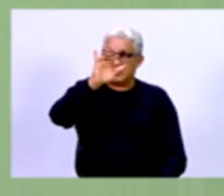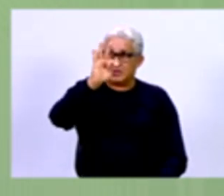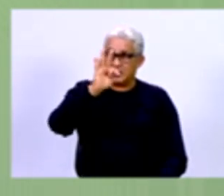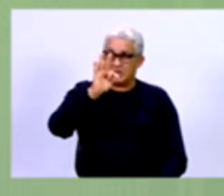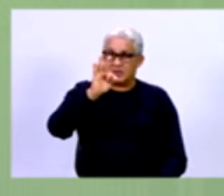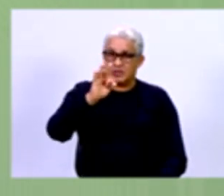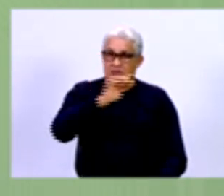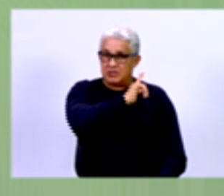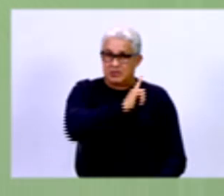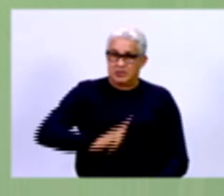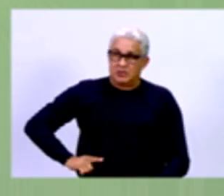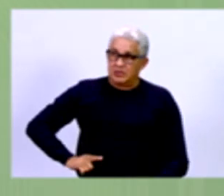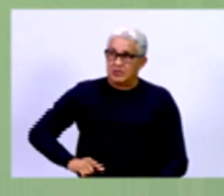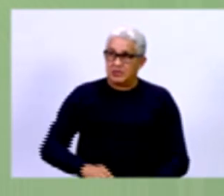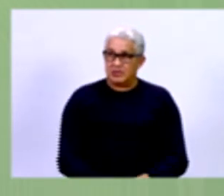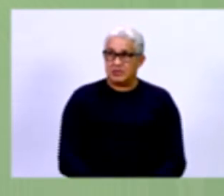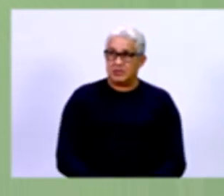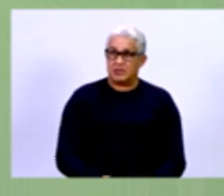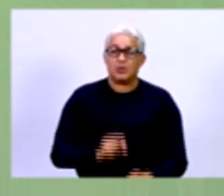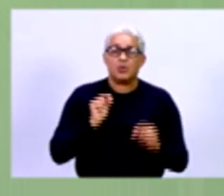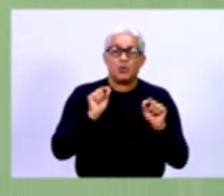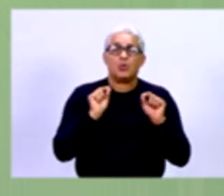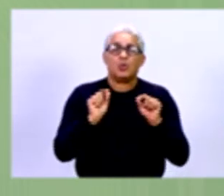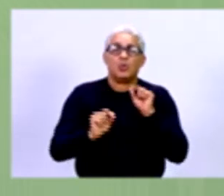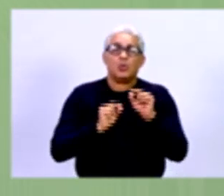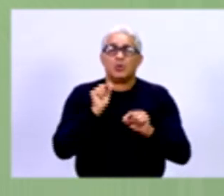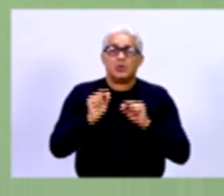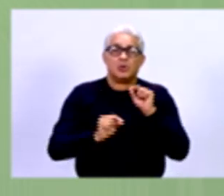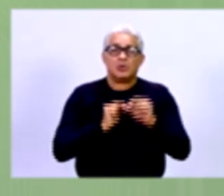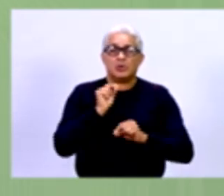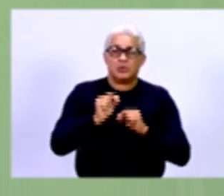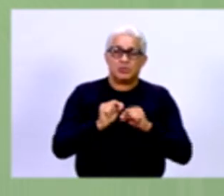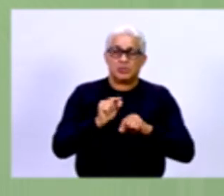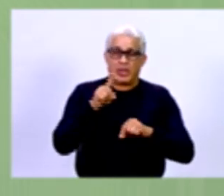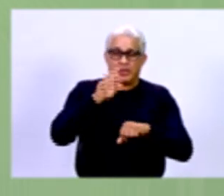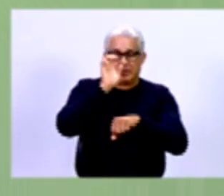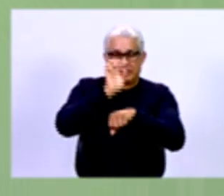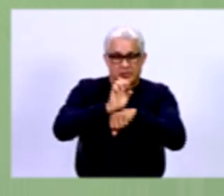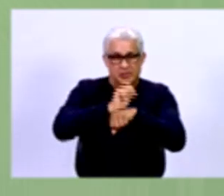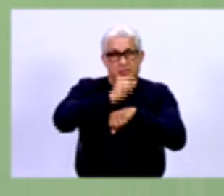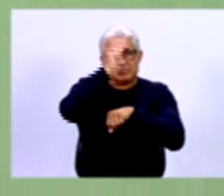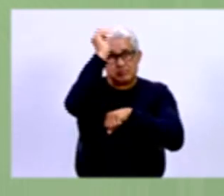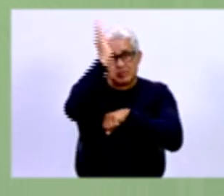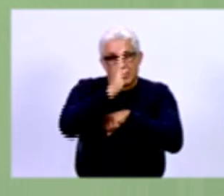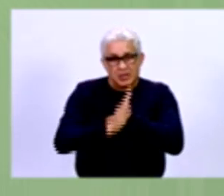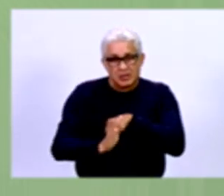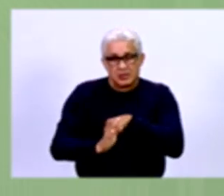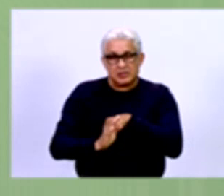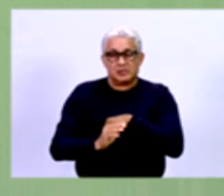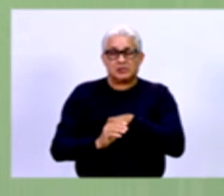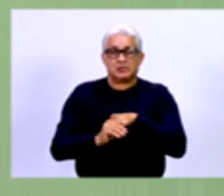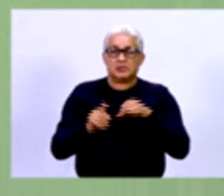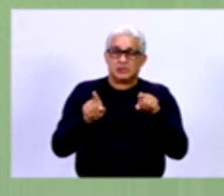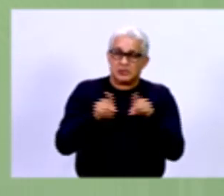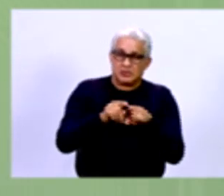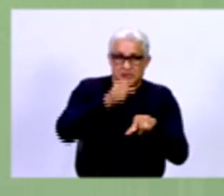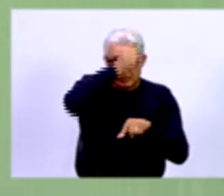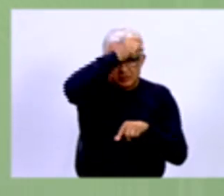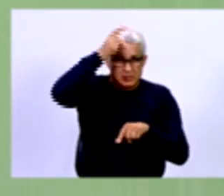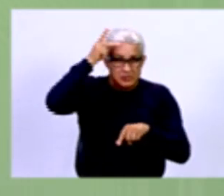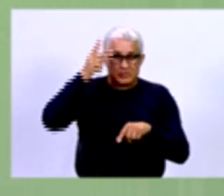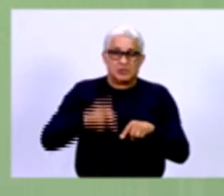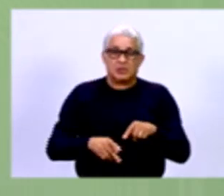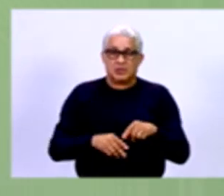o déficit público envolve, obviamente, o Estado, a União, enfim, e os Estados e os municípios, os três